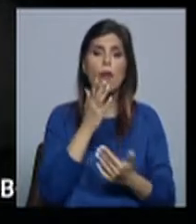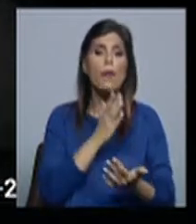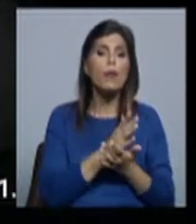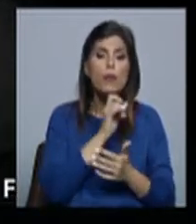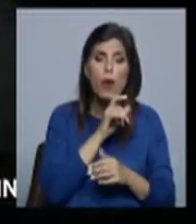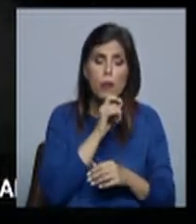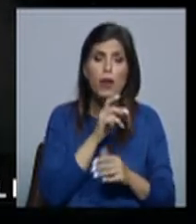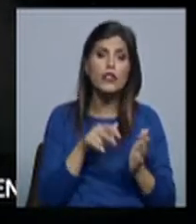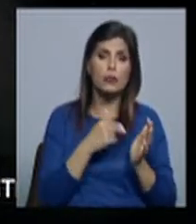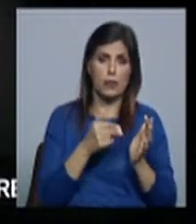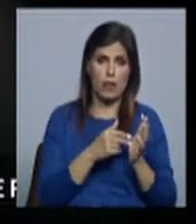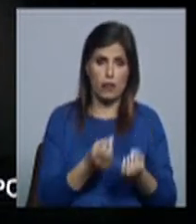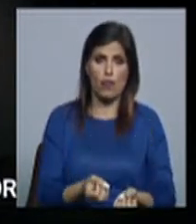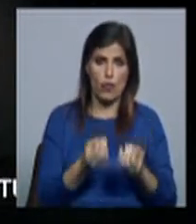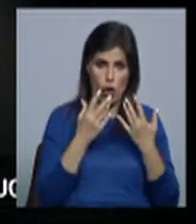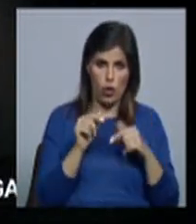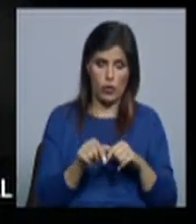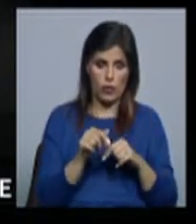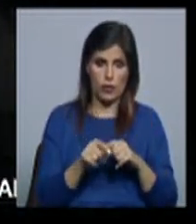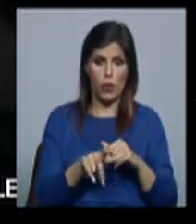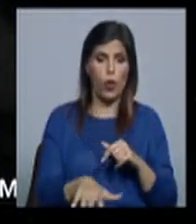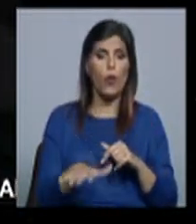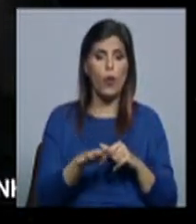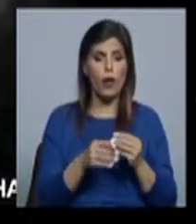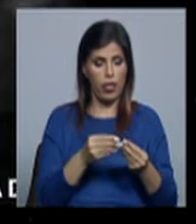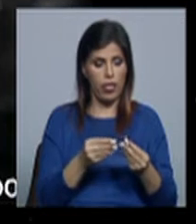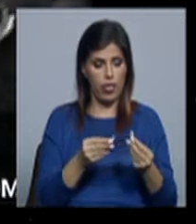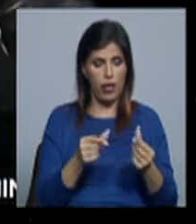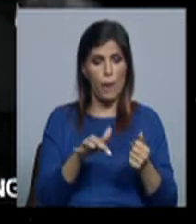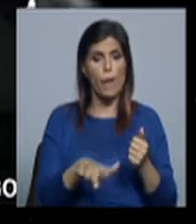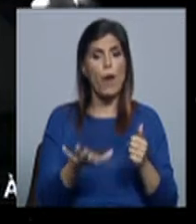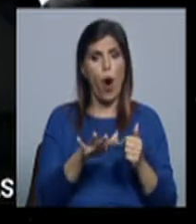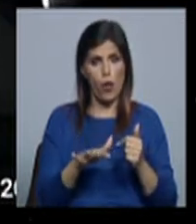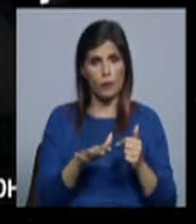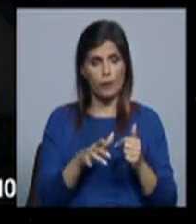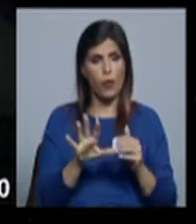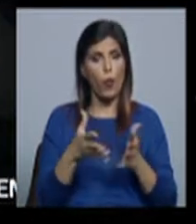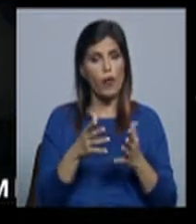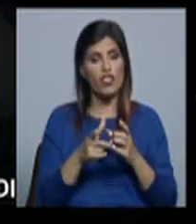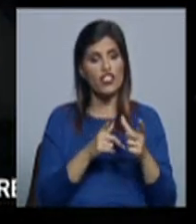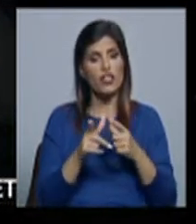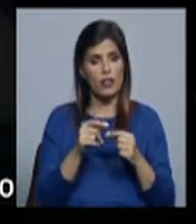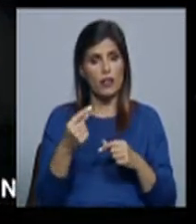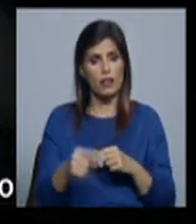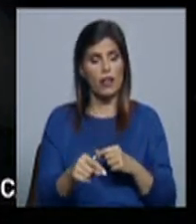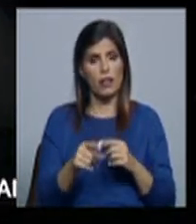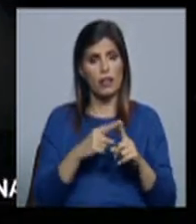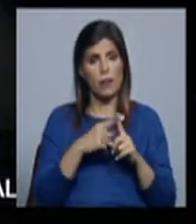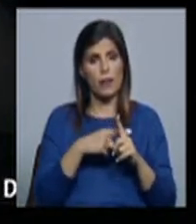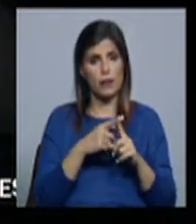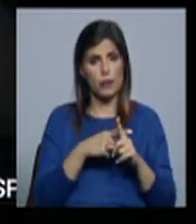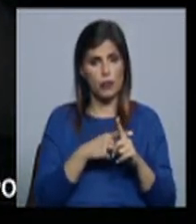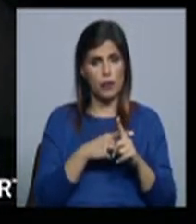espera que apareça esta zona de detritos e de poeira quando a estrela estiver a uma temperatura